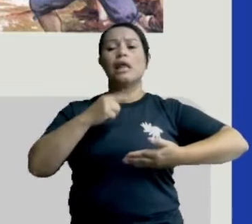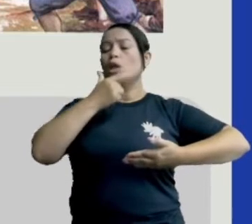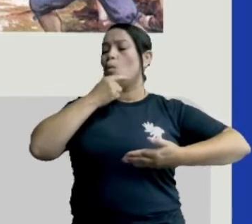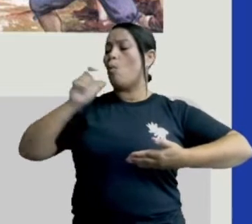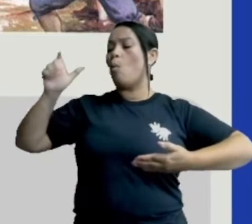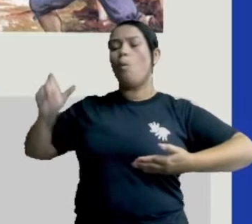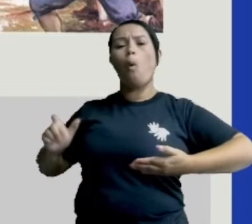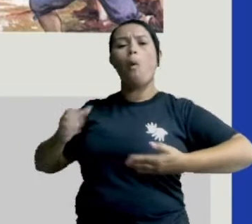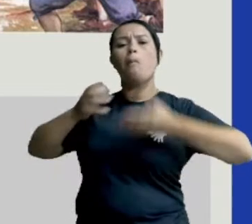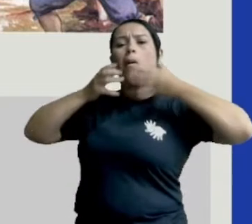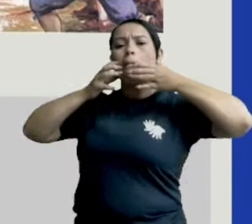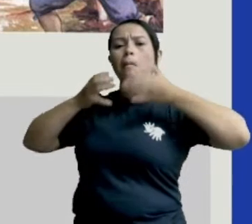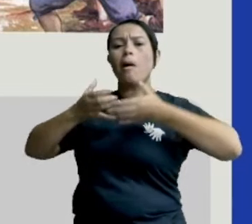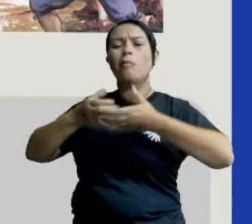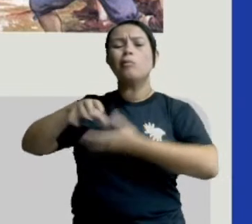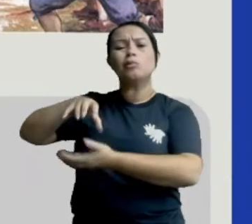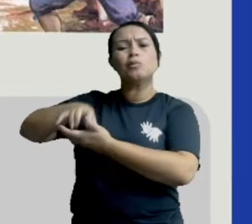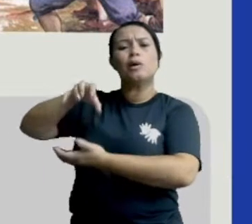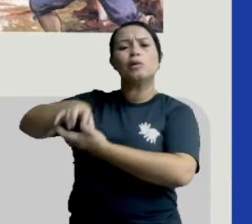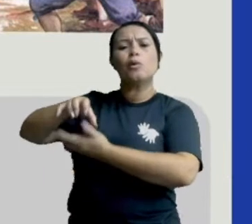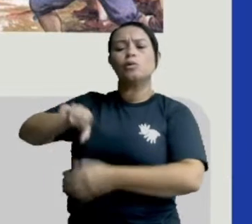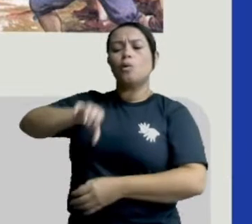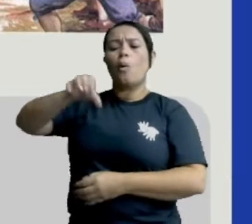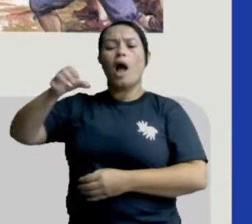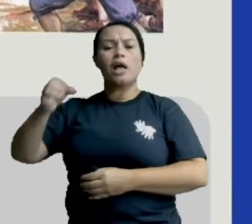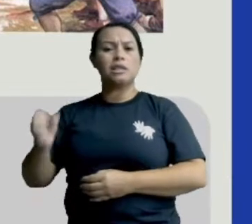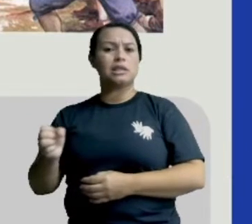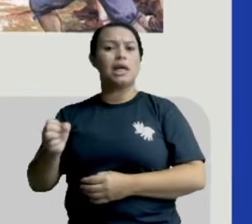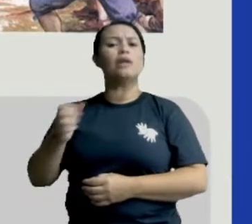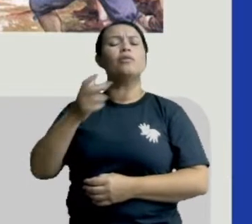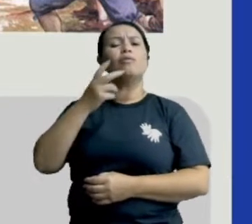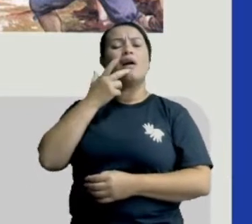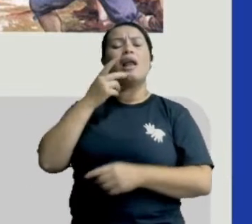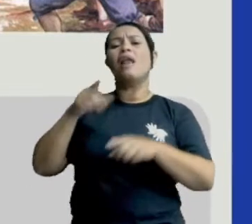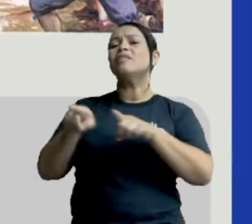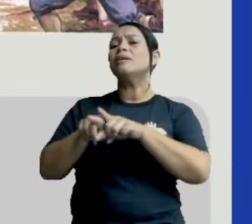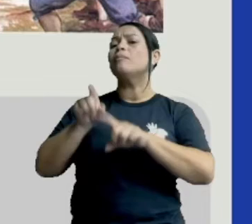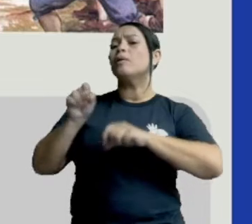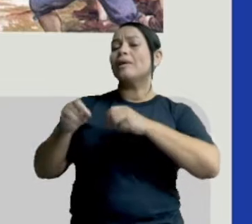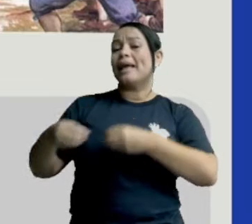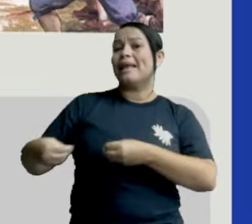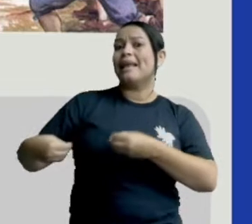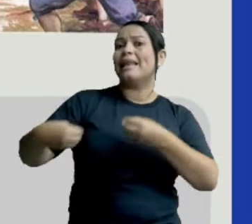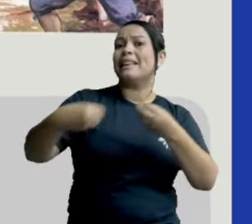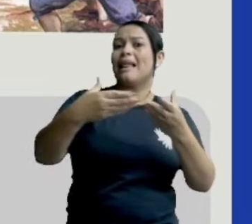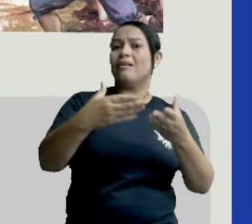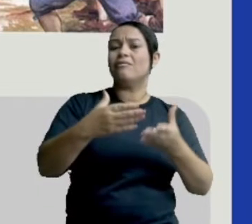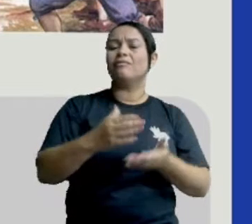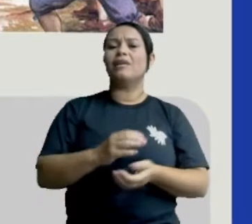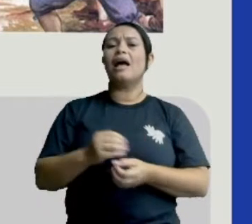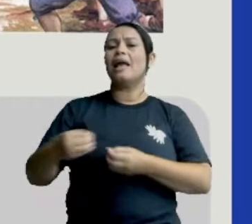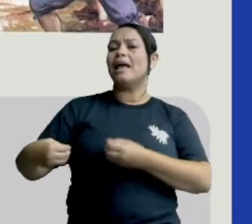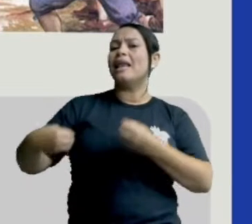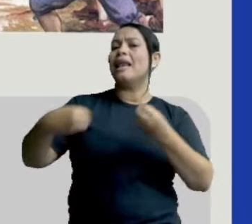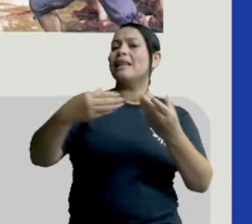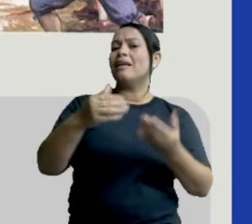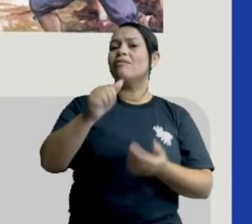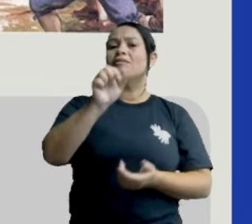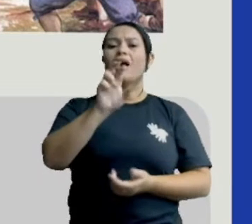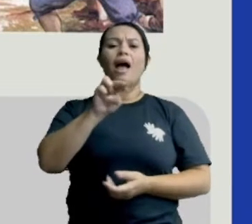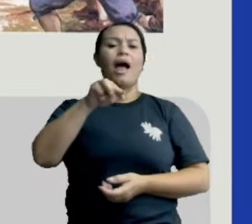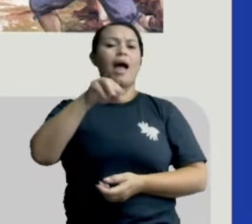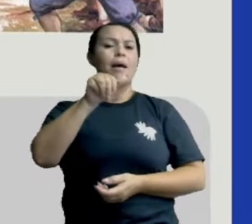um ancião barbudo com um cajado, e eles, além de alento, forneciam armas aos nossos